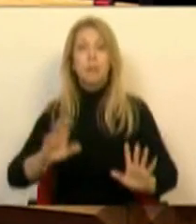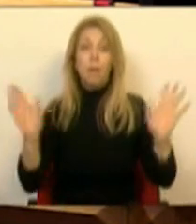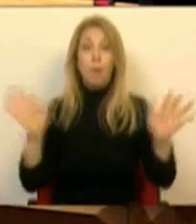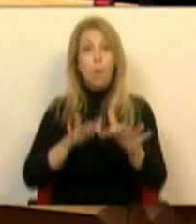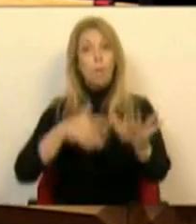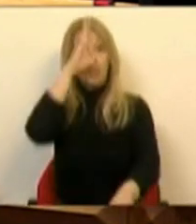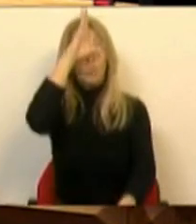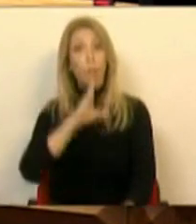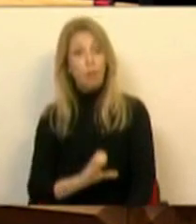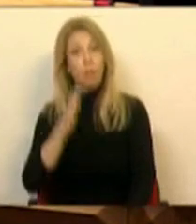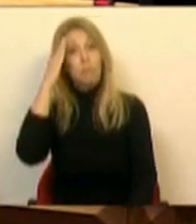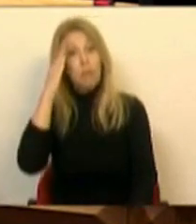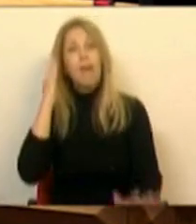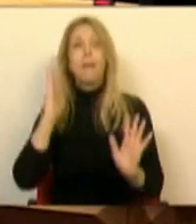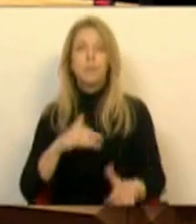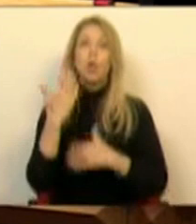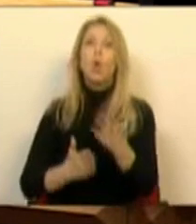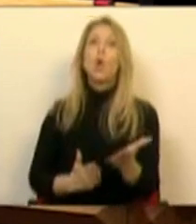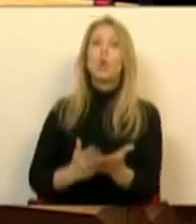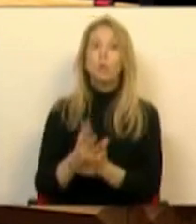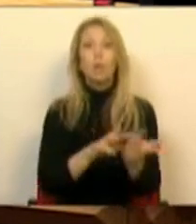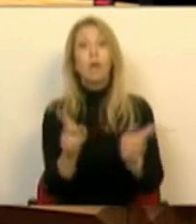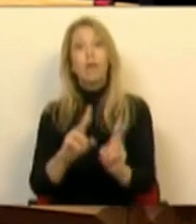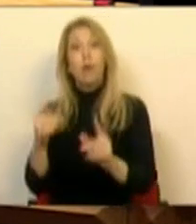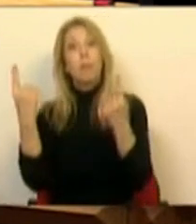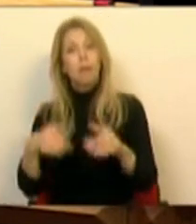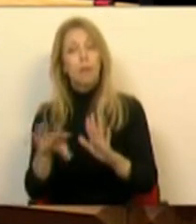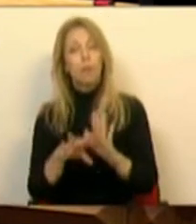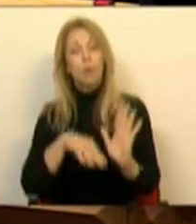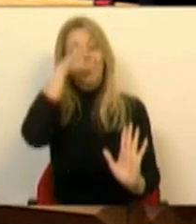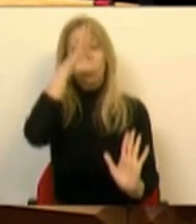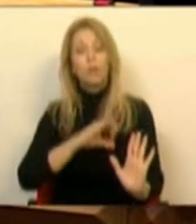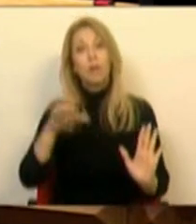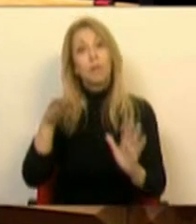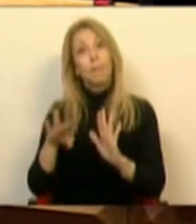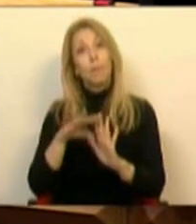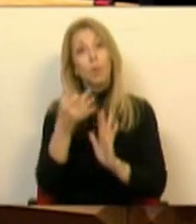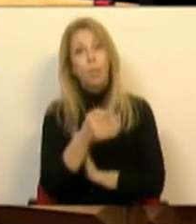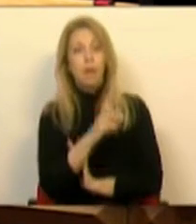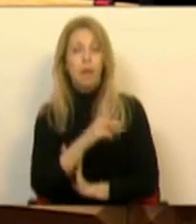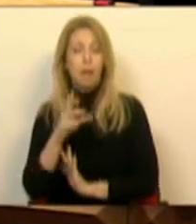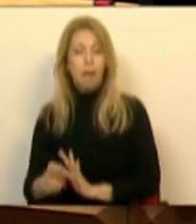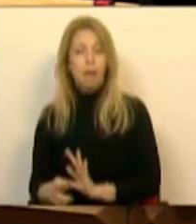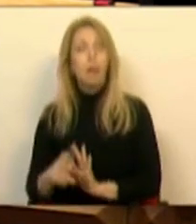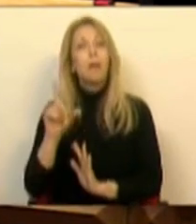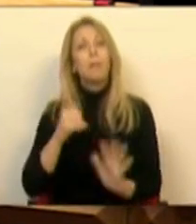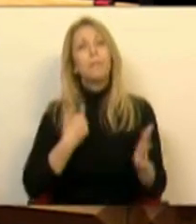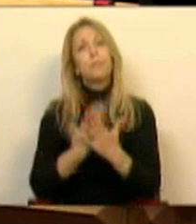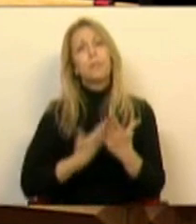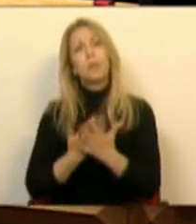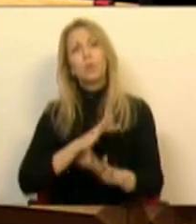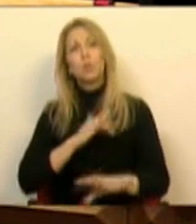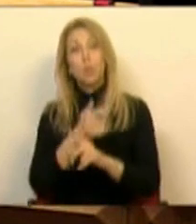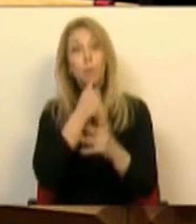que é necessário continuar as reformas existentes no programa do Governo e no Plano de Recuperação e de Resiliência e bem ainda noutros diplomas,